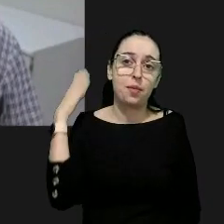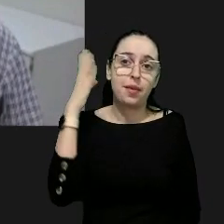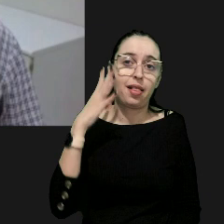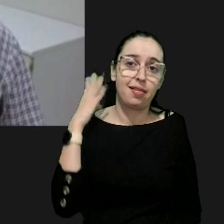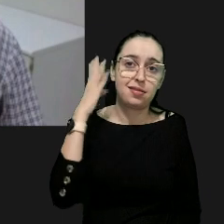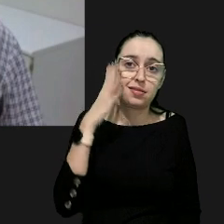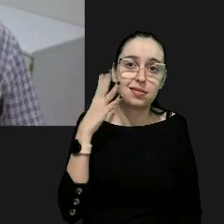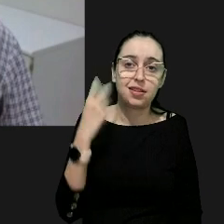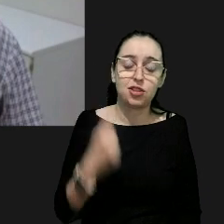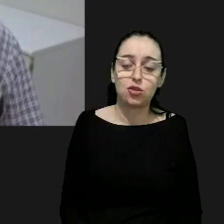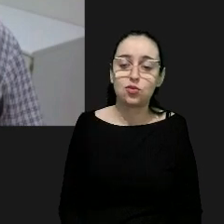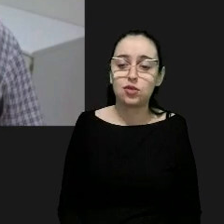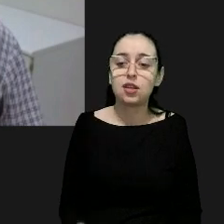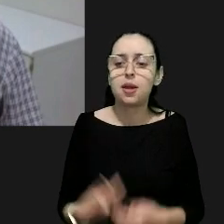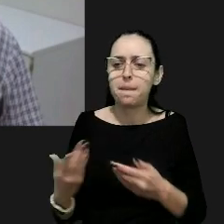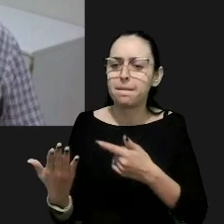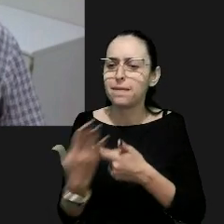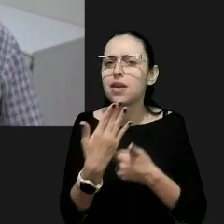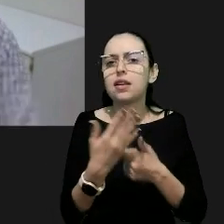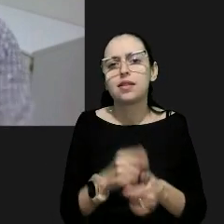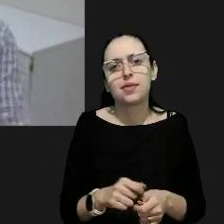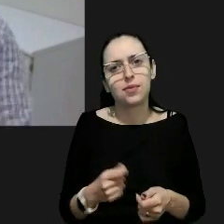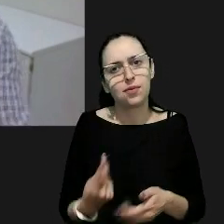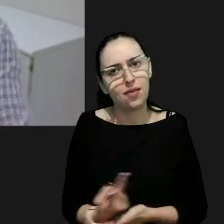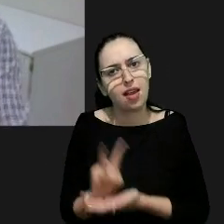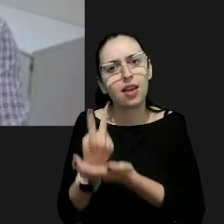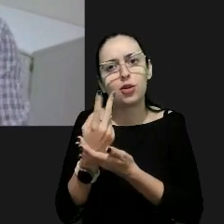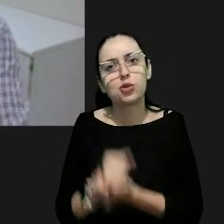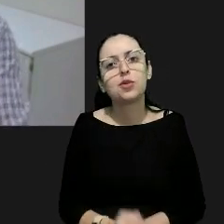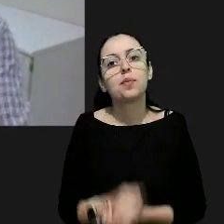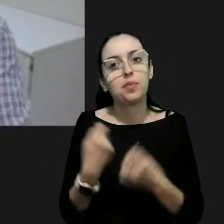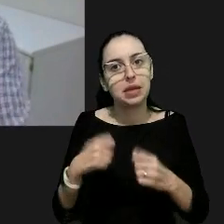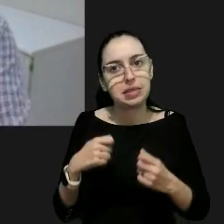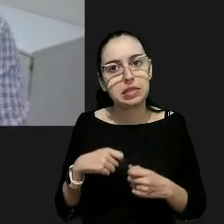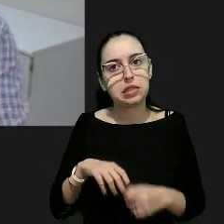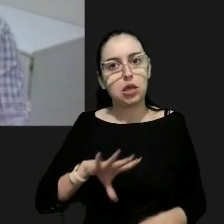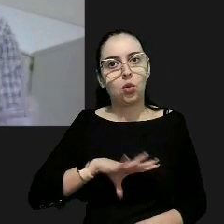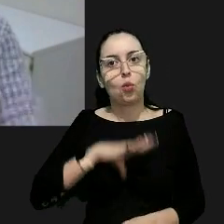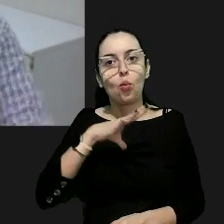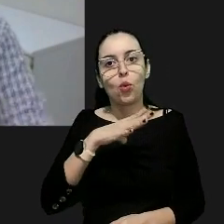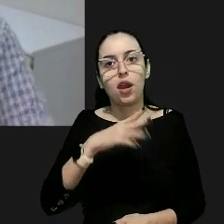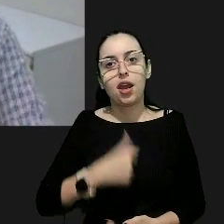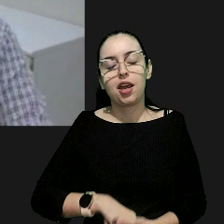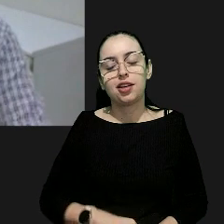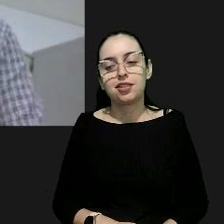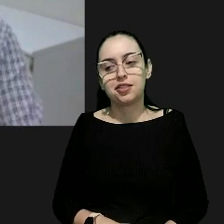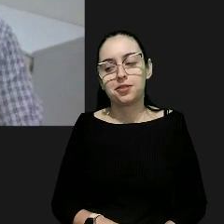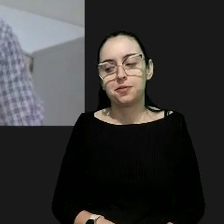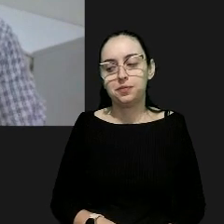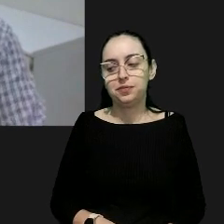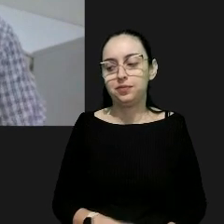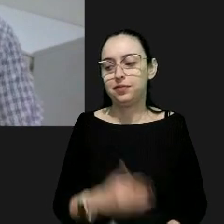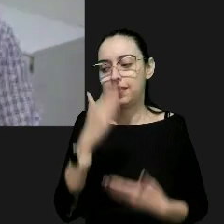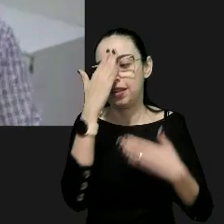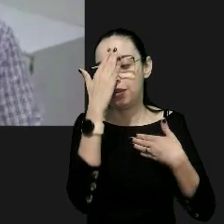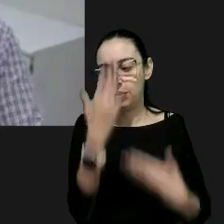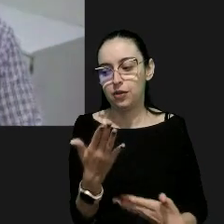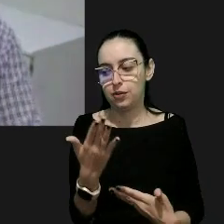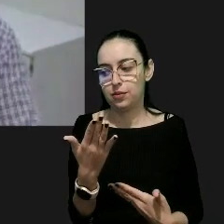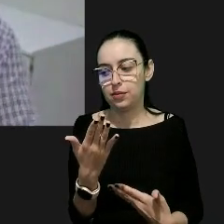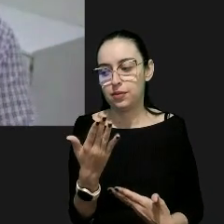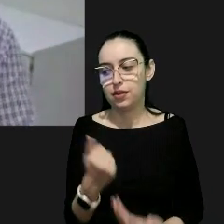essa possibilidade de vocês me provarem que vale a pena. E tem que ter coragem, tem que ter